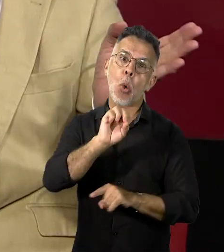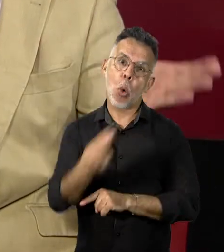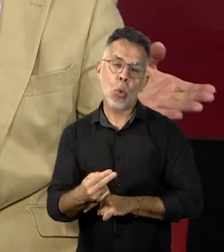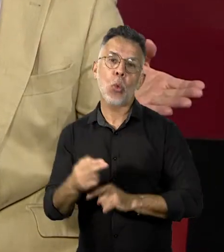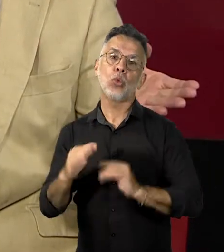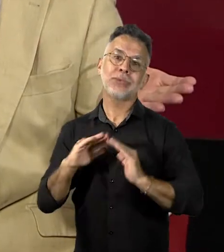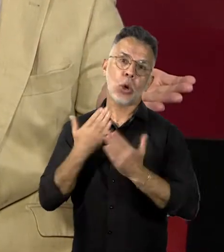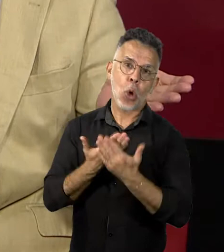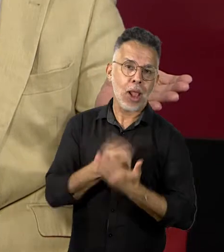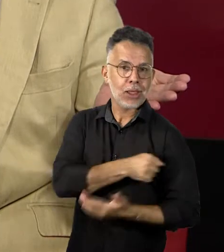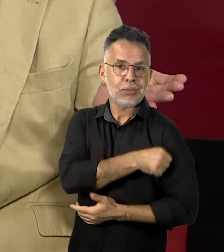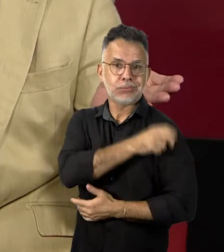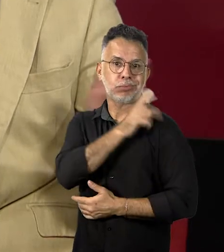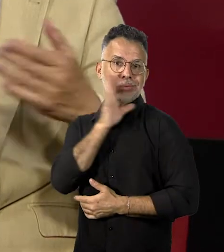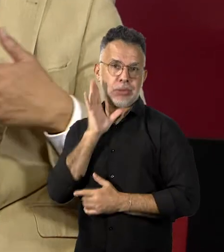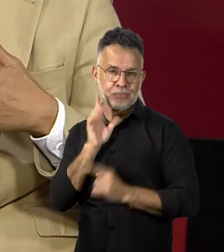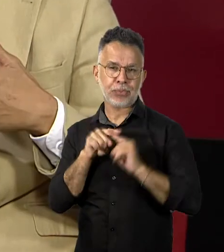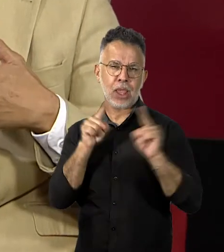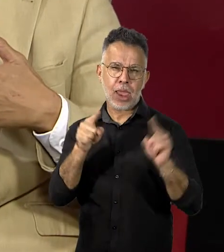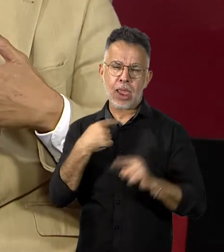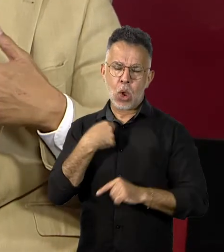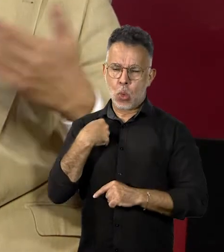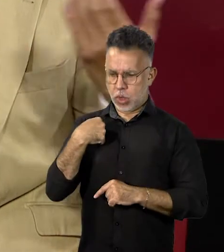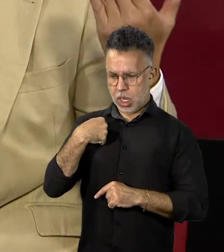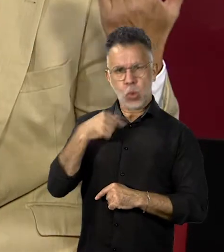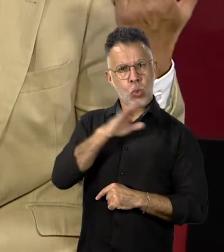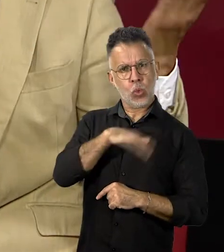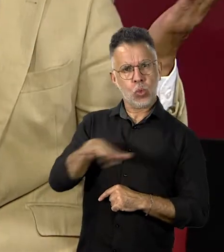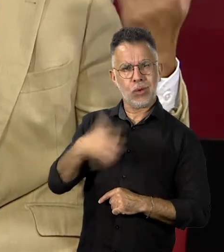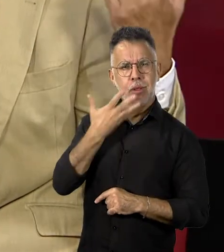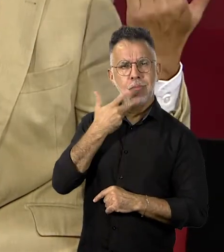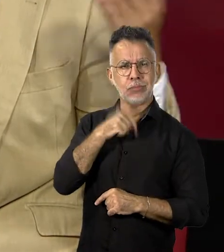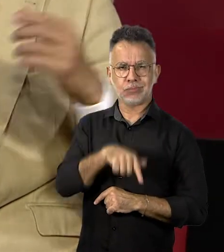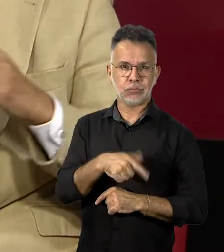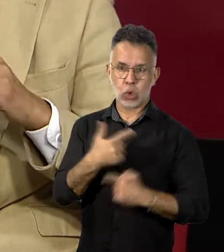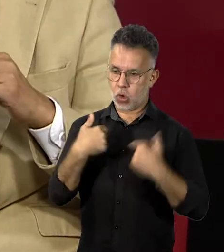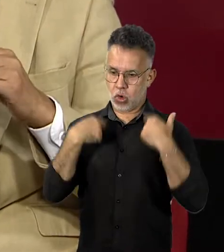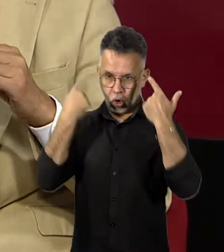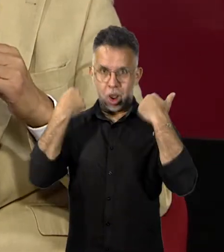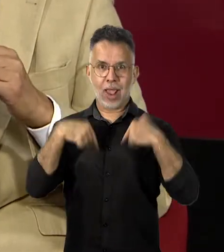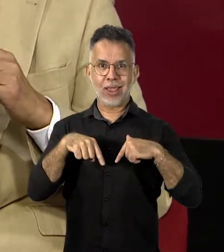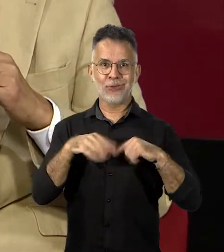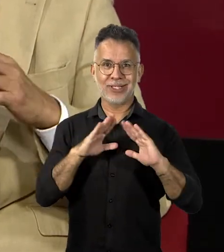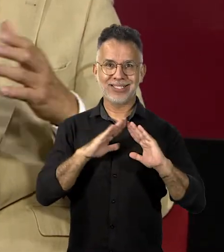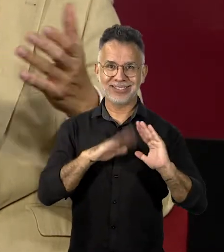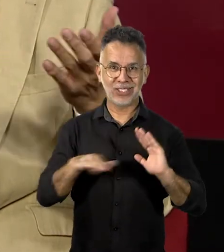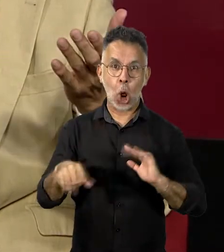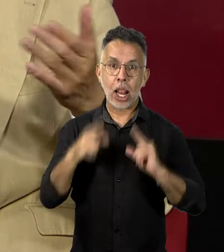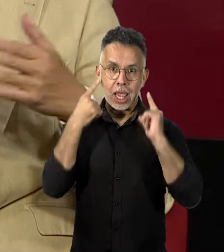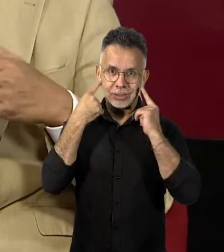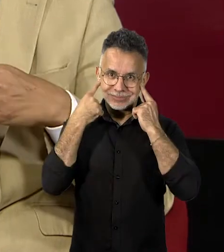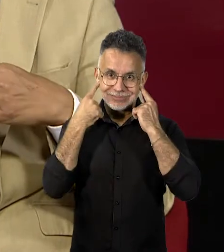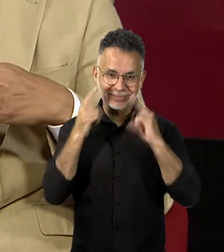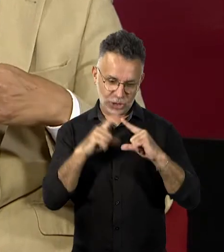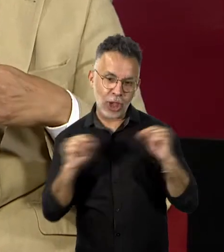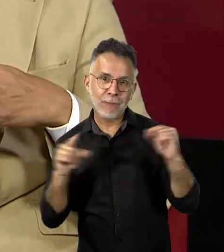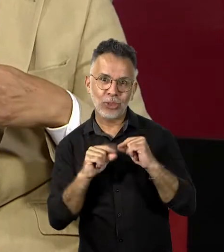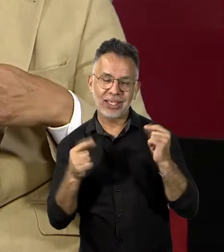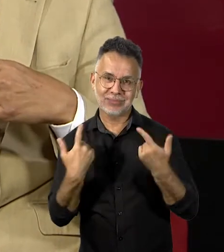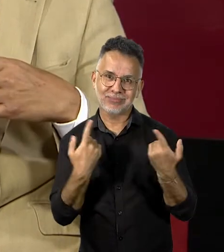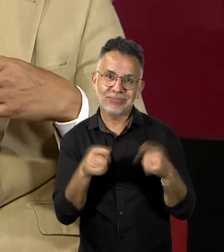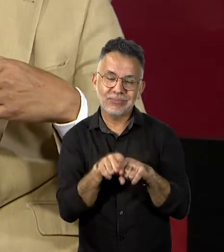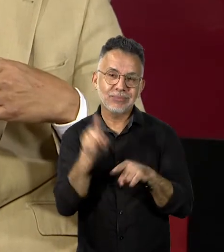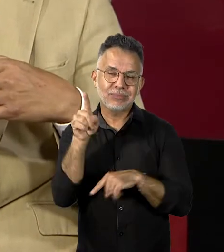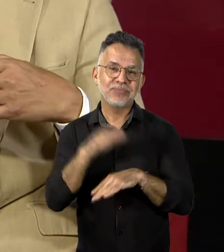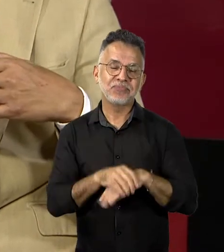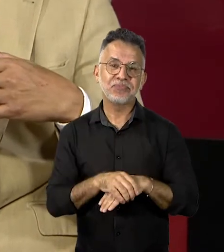ou públicas. Quando eu era pequeno, a cara não nega aqui, eu fiz escola japonesa, e